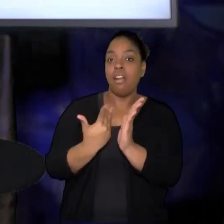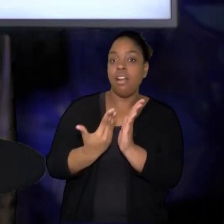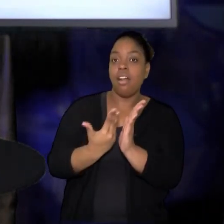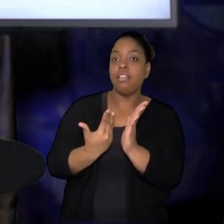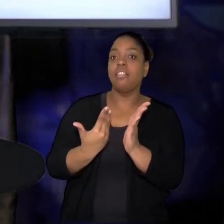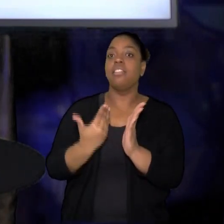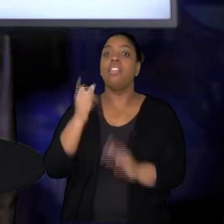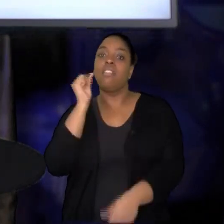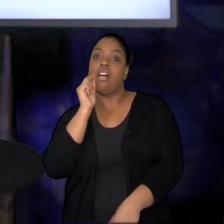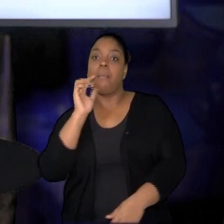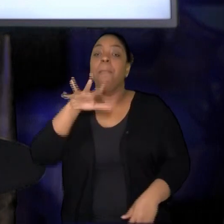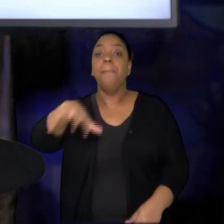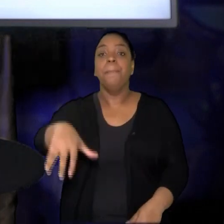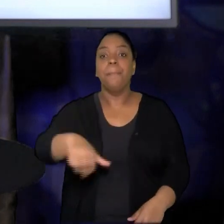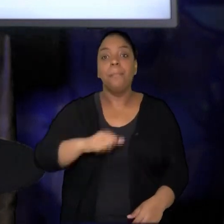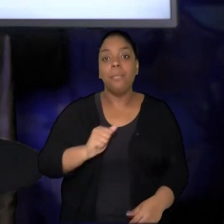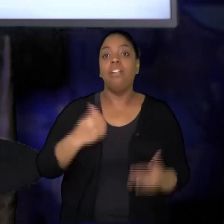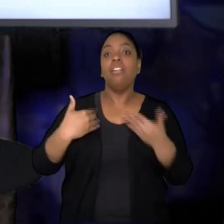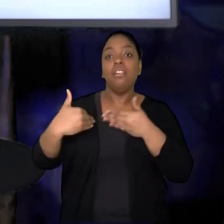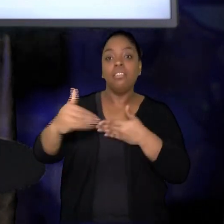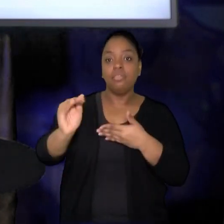o seu lápis e vamos